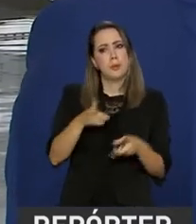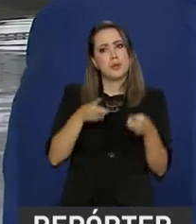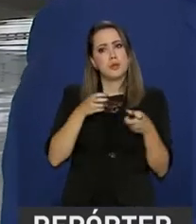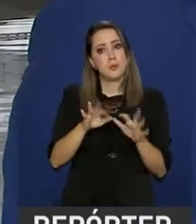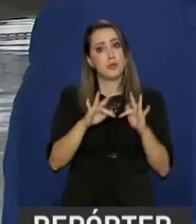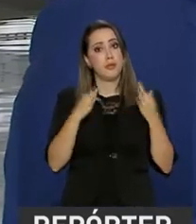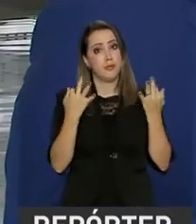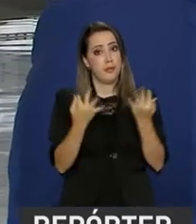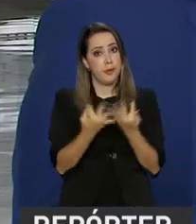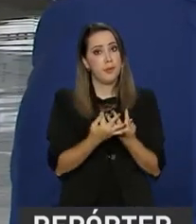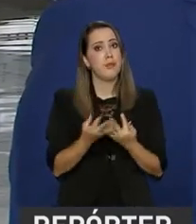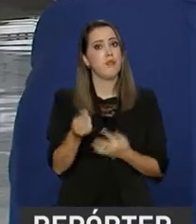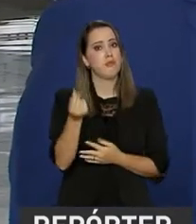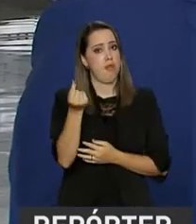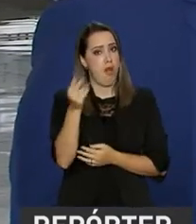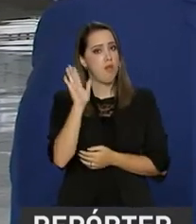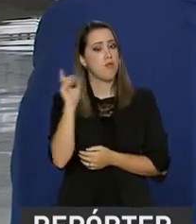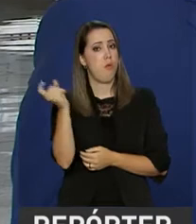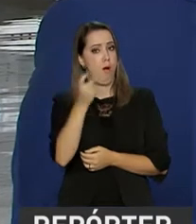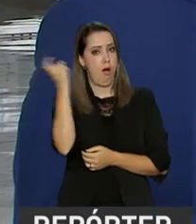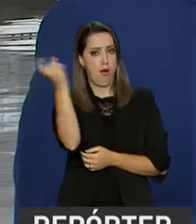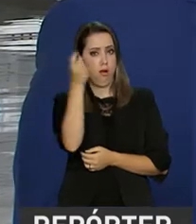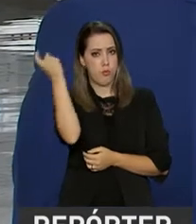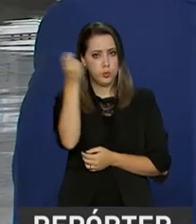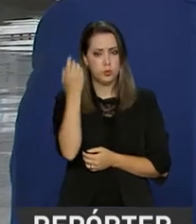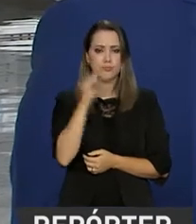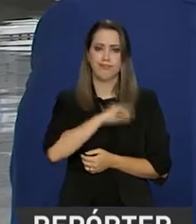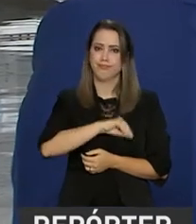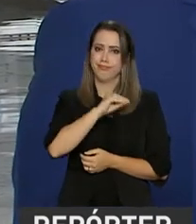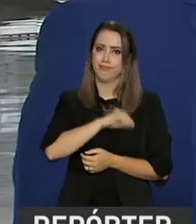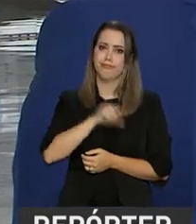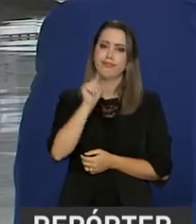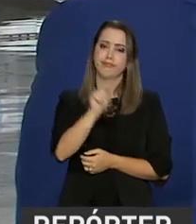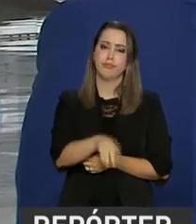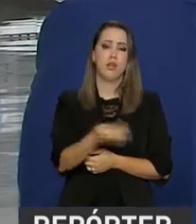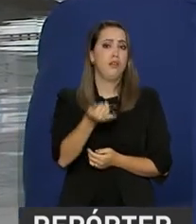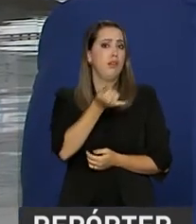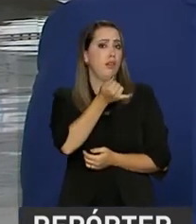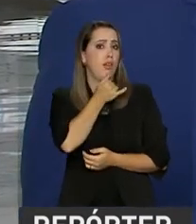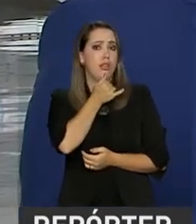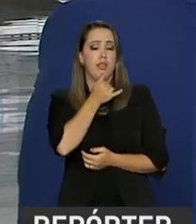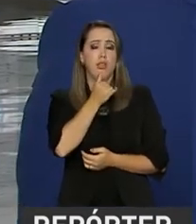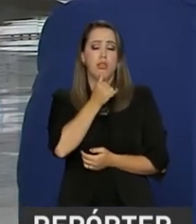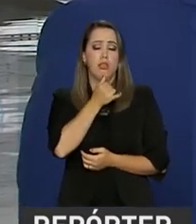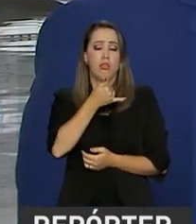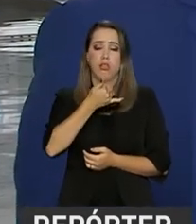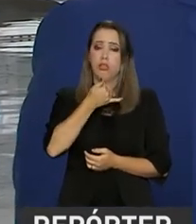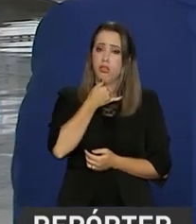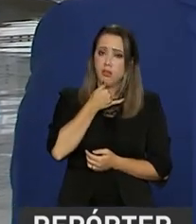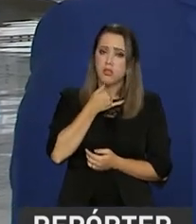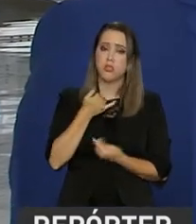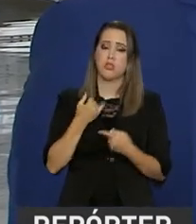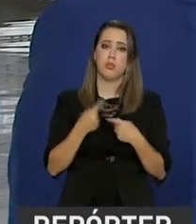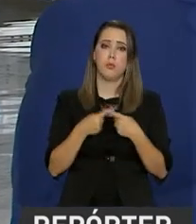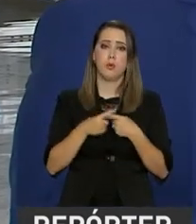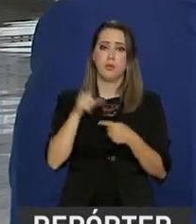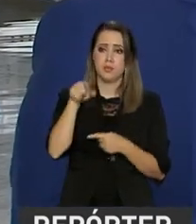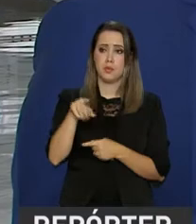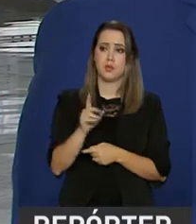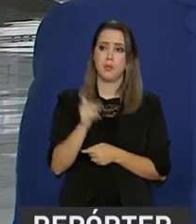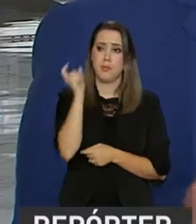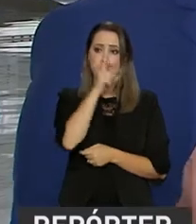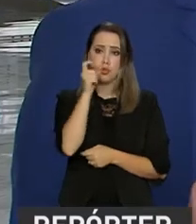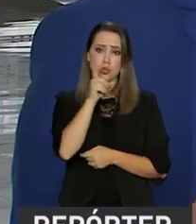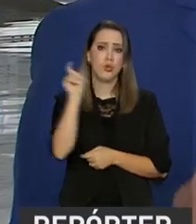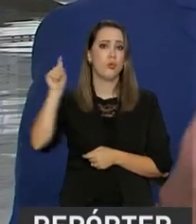capita. Eu acho isso absolutamente lamentável, porque essas pessoas que estão fraudando o Bolsa estão